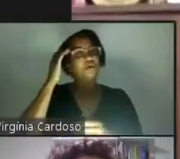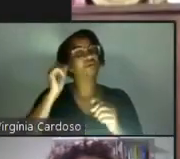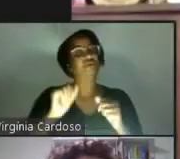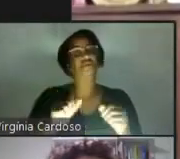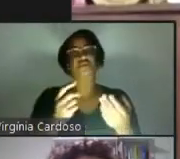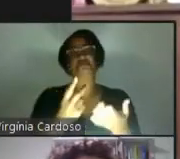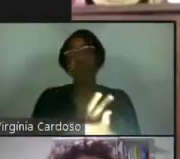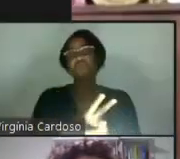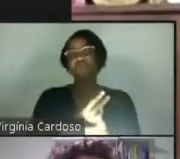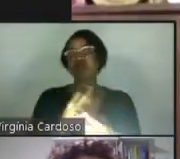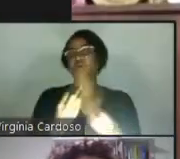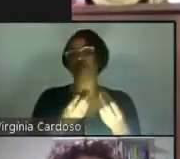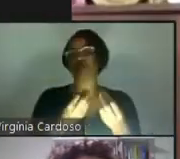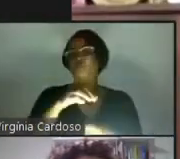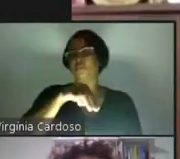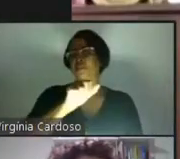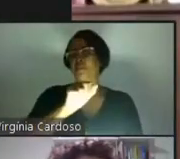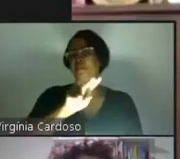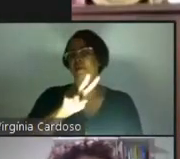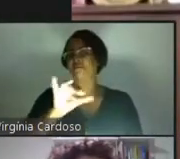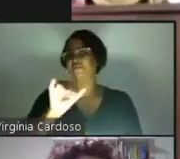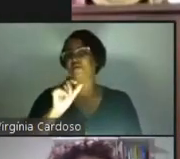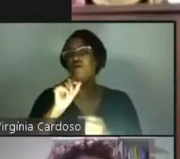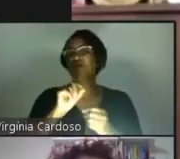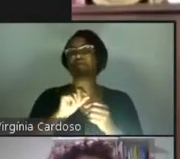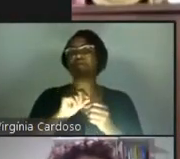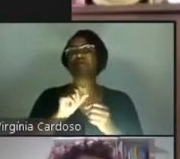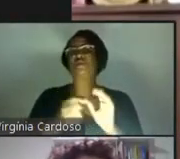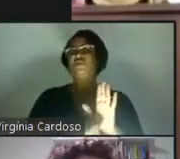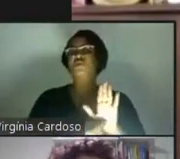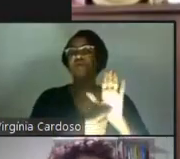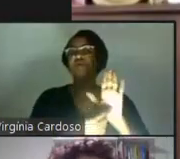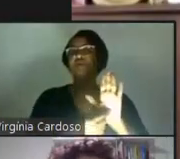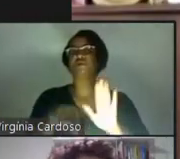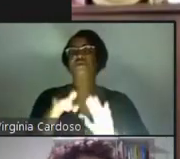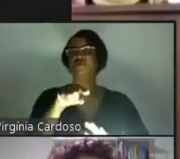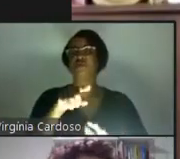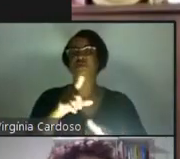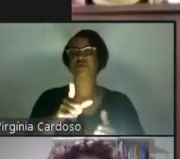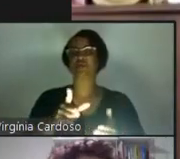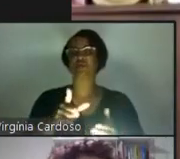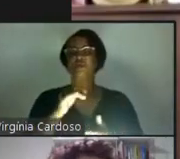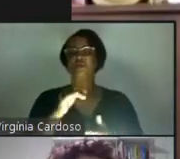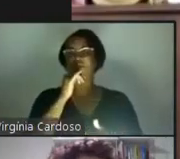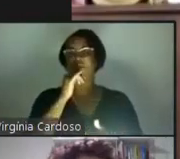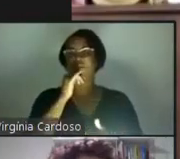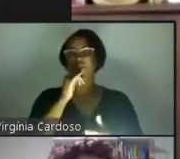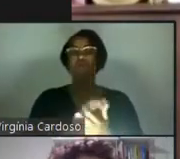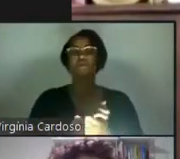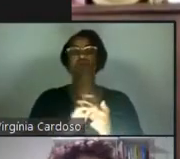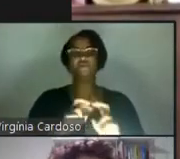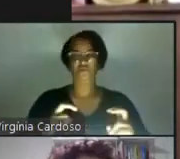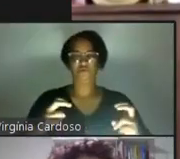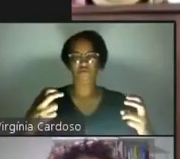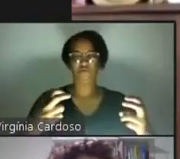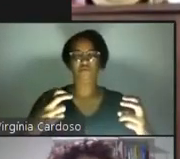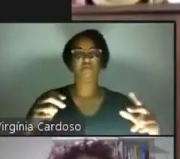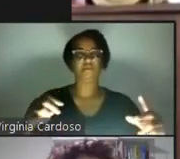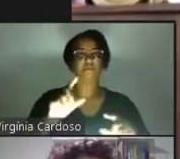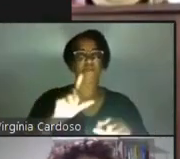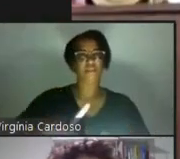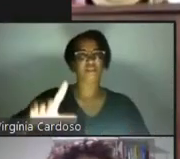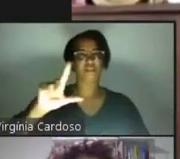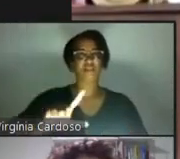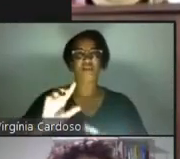você poderia fazer um lançamento em que você não ficasse, não nesse esquema de mesa literária, mas sim